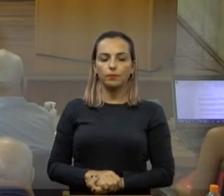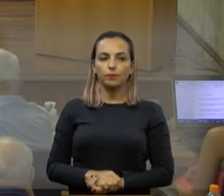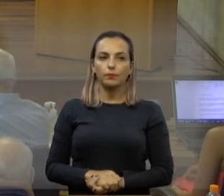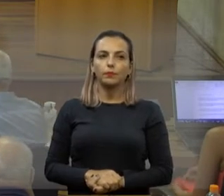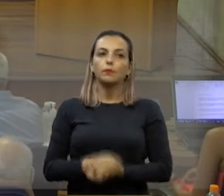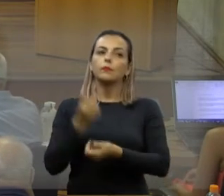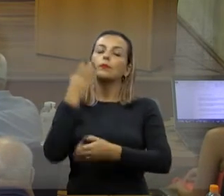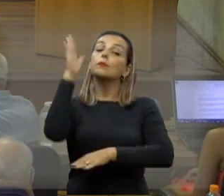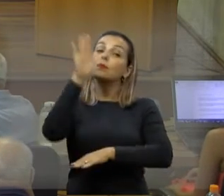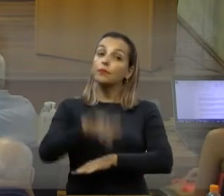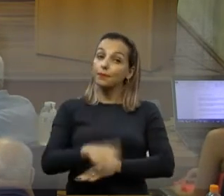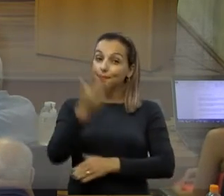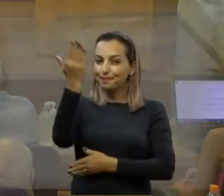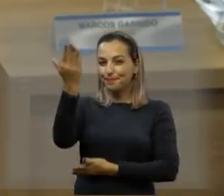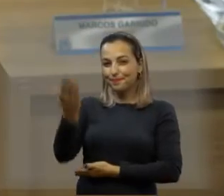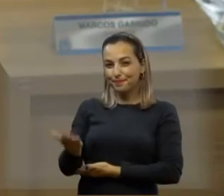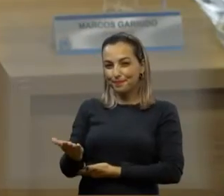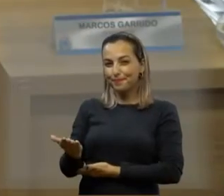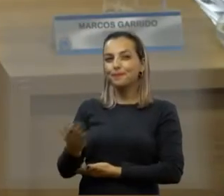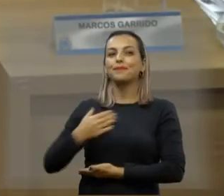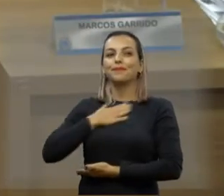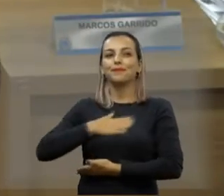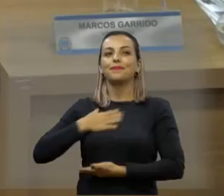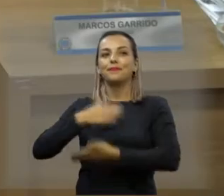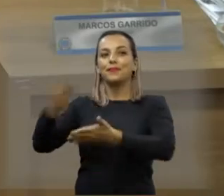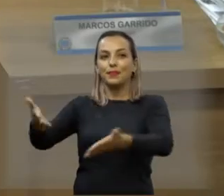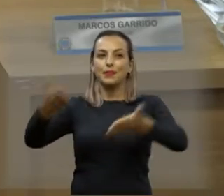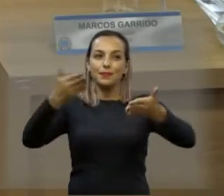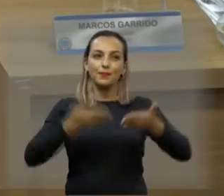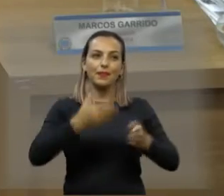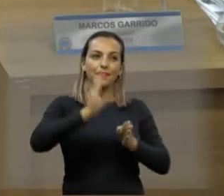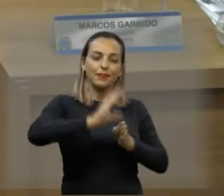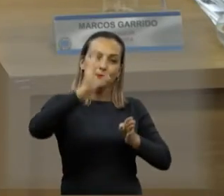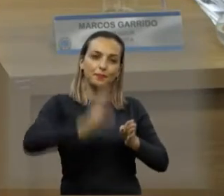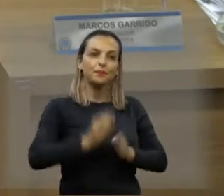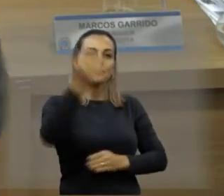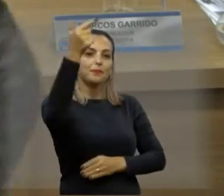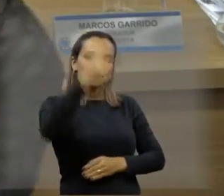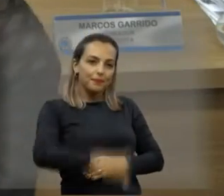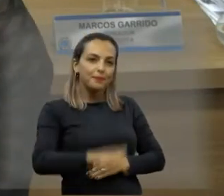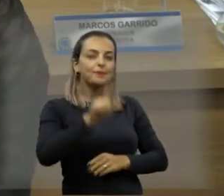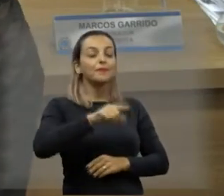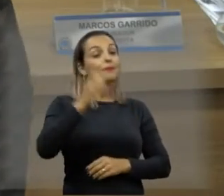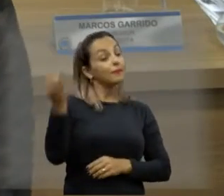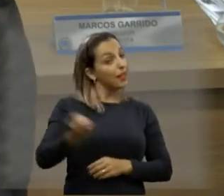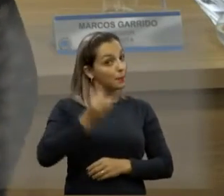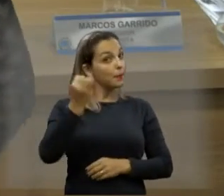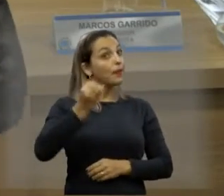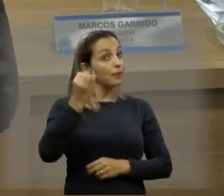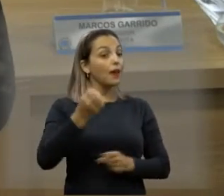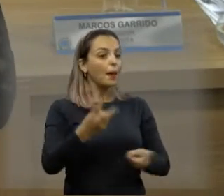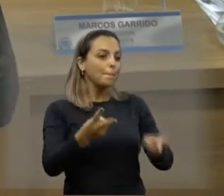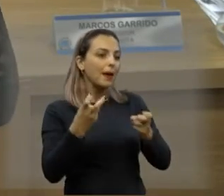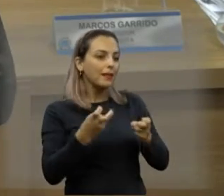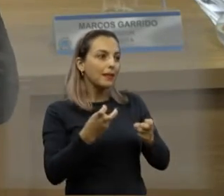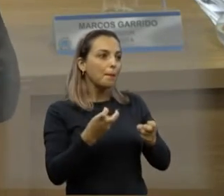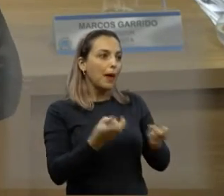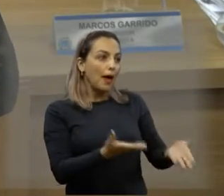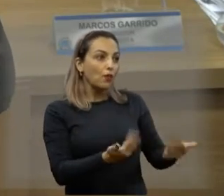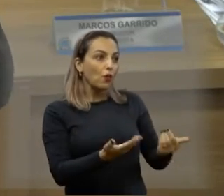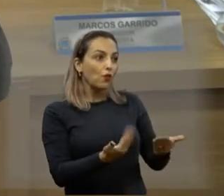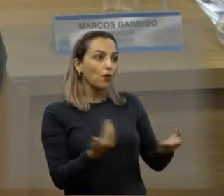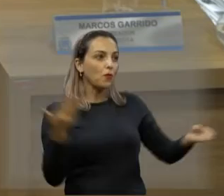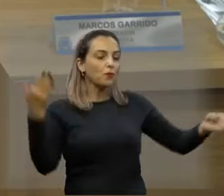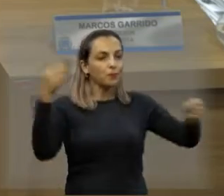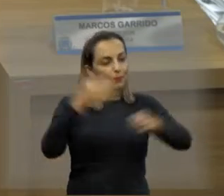boa tarde Face muito bem-vinda dentro dessa casa mais uma vez é muito importante ver a juventude ocupando de